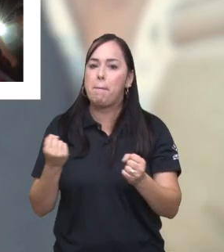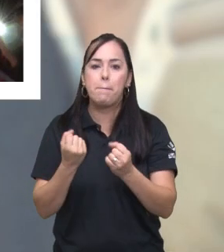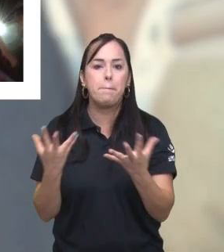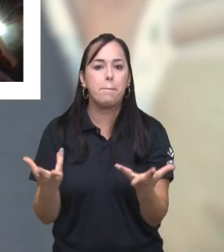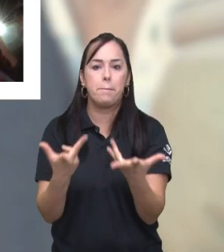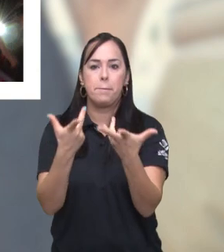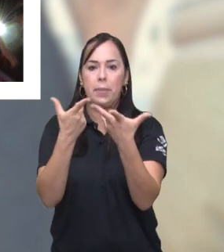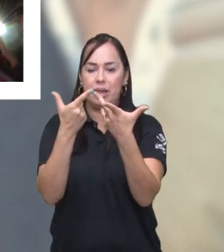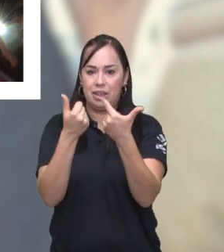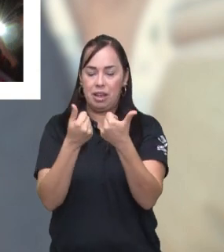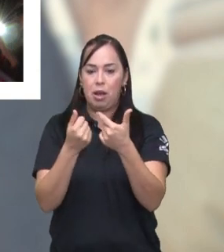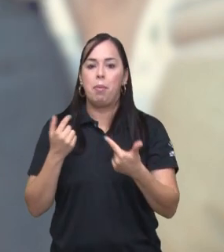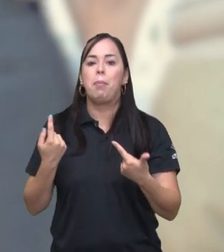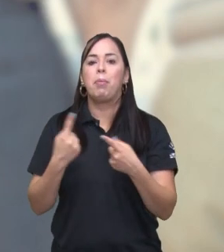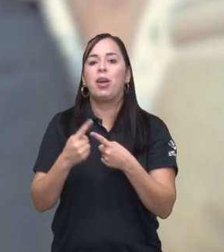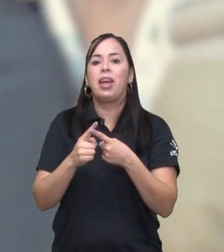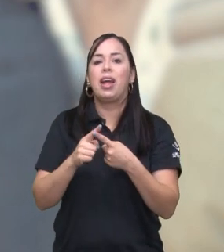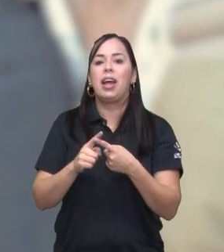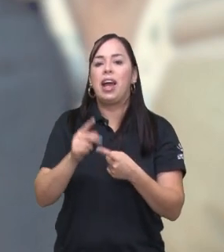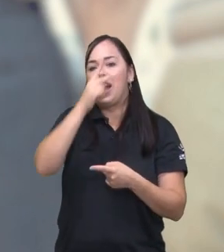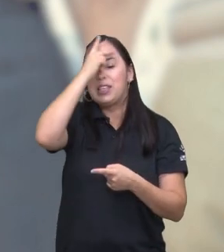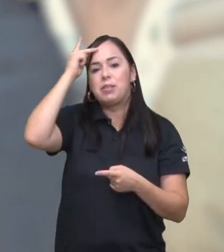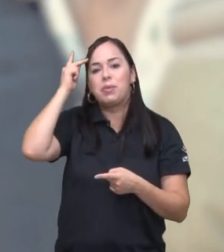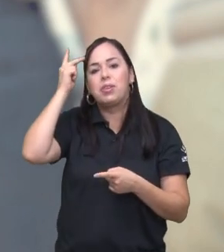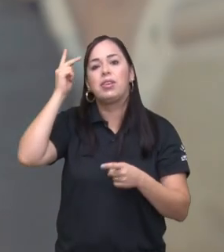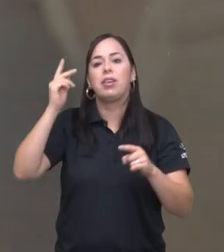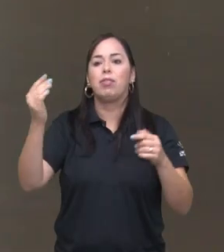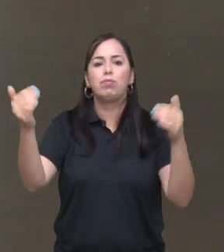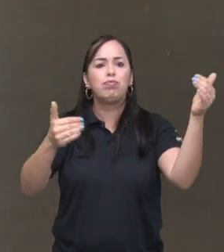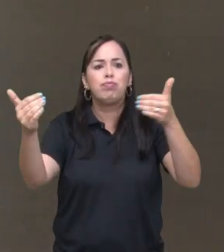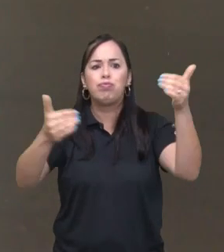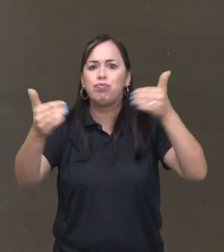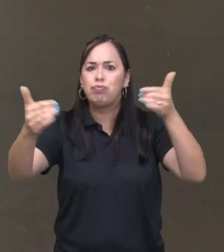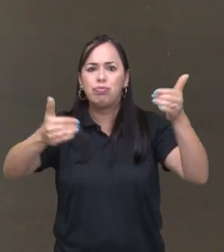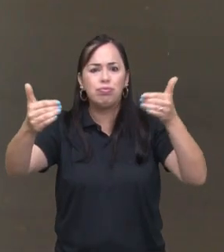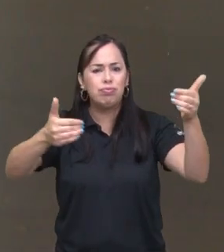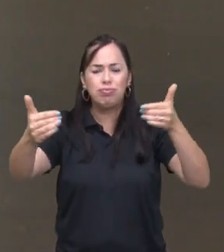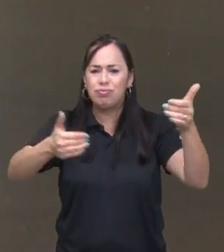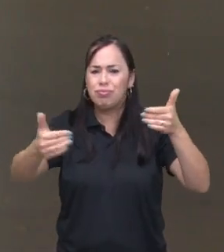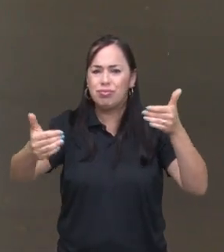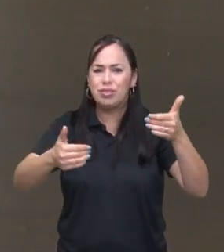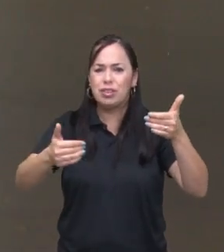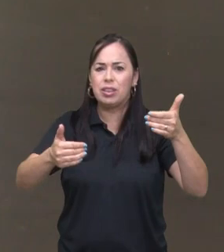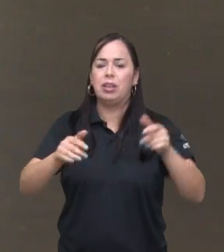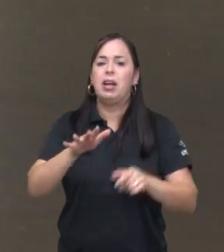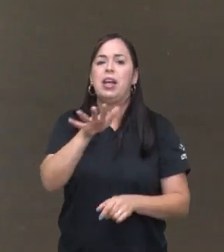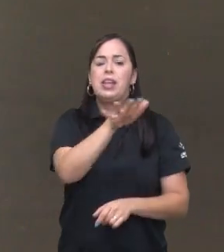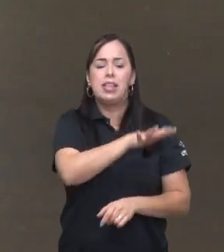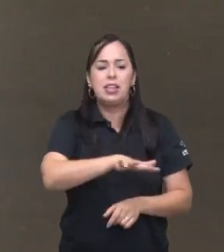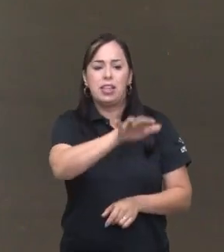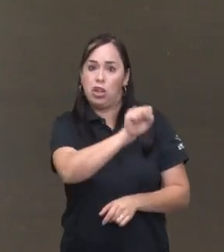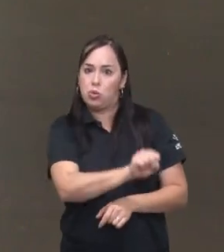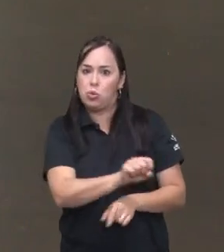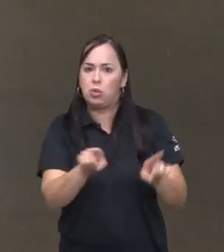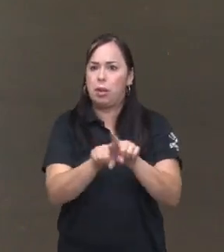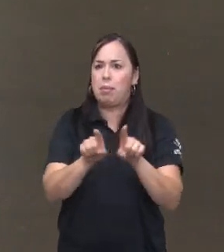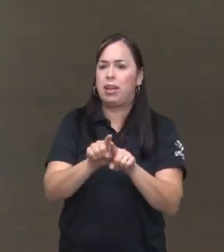mais conhecido porque vinha gente praticamente não só da Zona Sul, Leste, como do Vale,